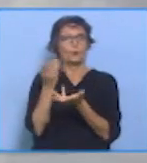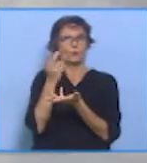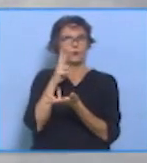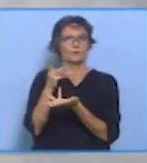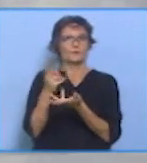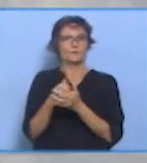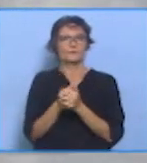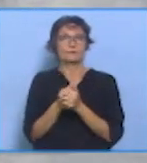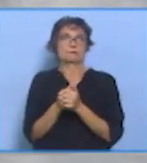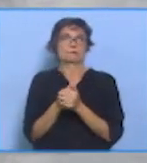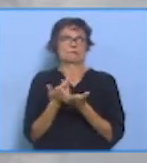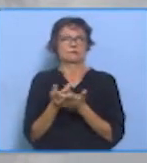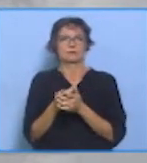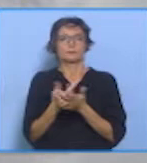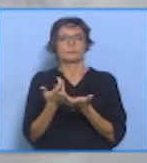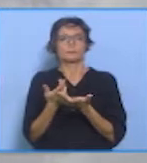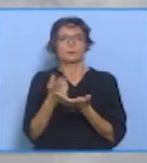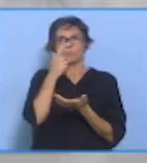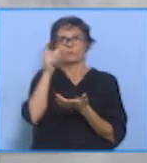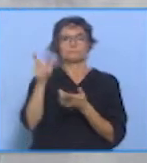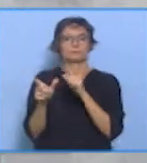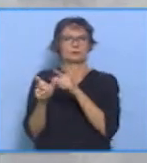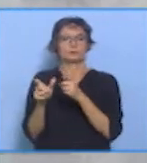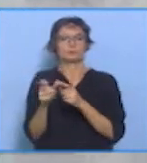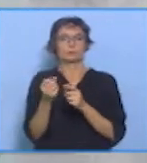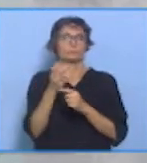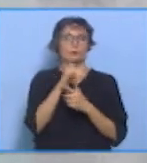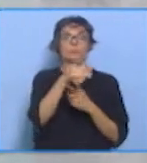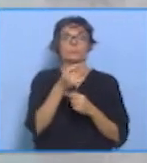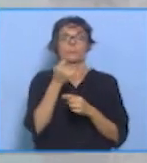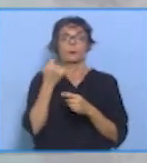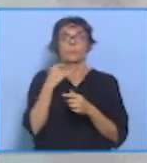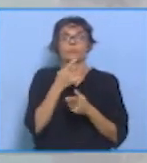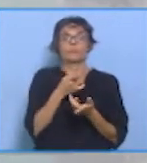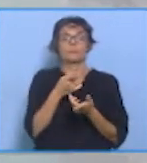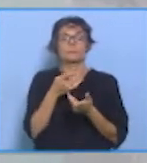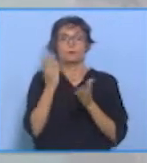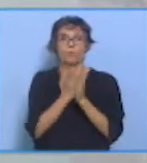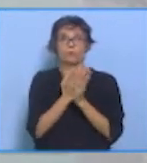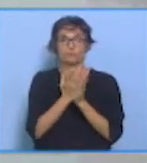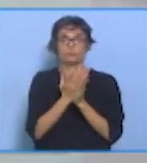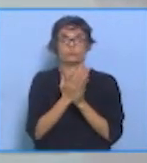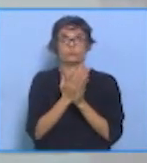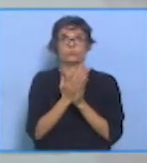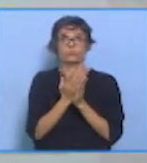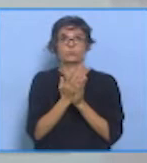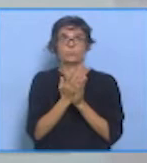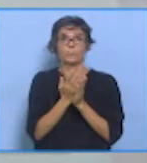coisa. Mas, por exemplo, este aspecto que estavam vocês agora a realçar, que o estudo teve sempre por